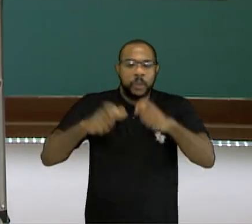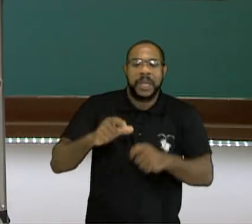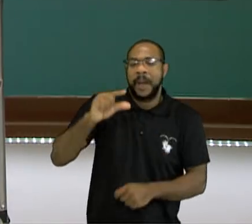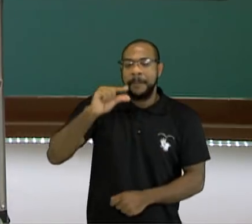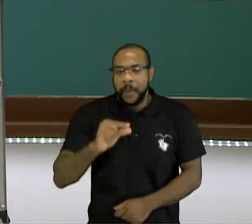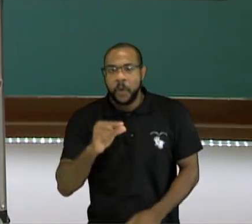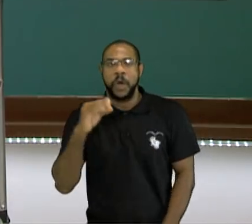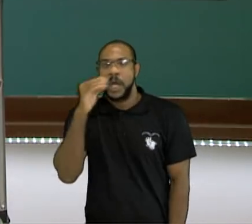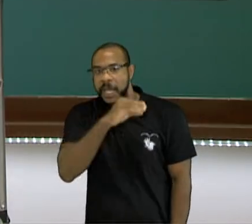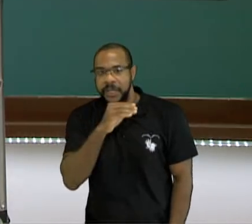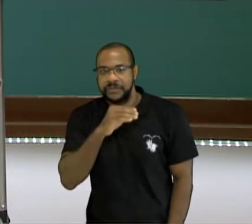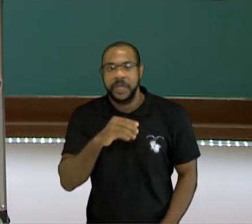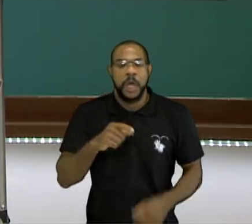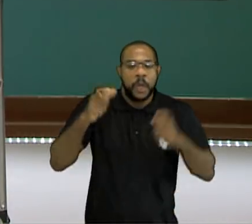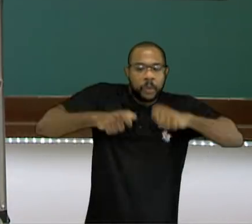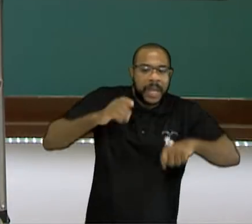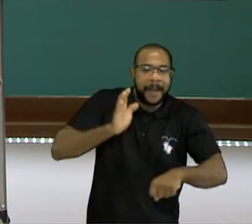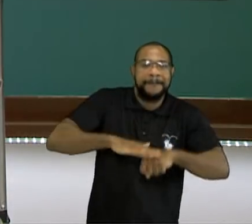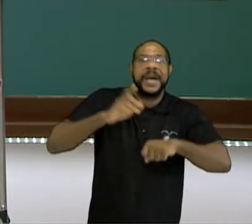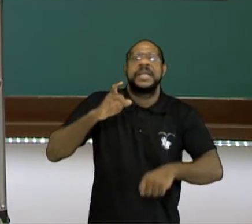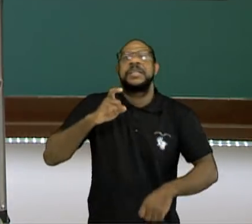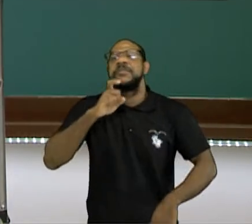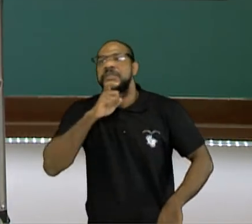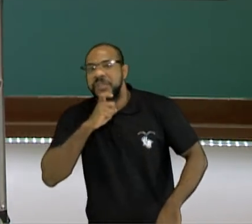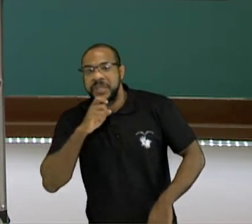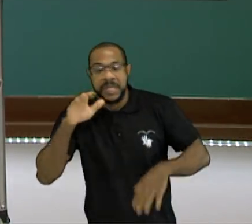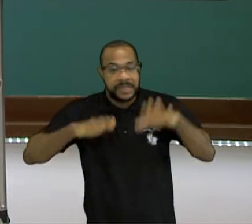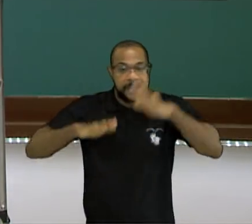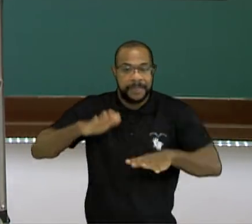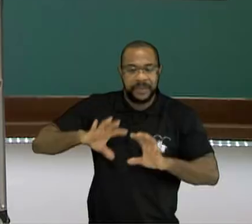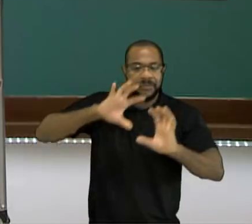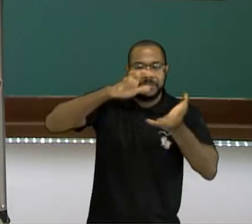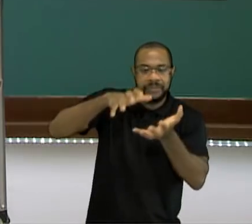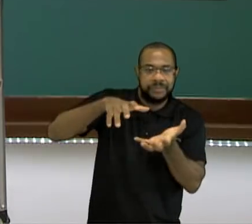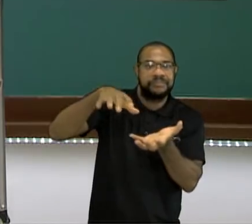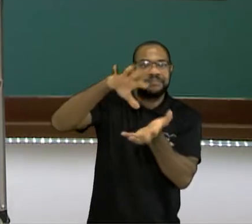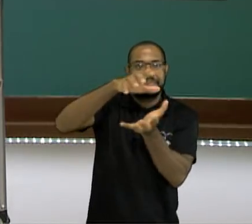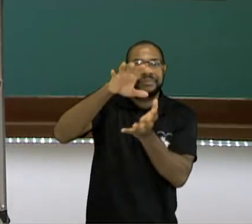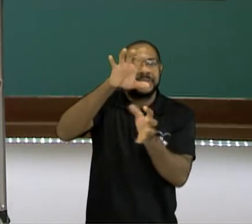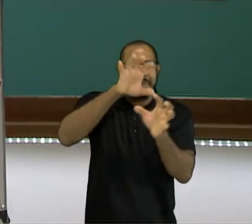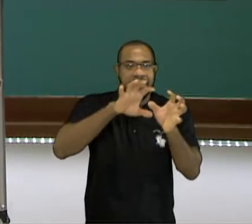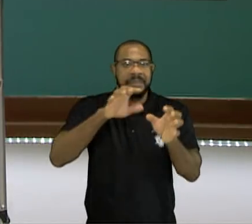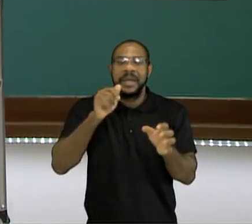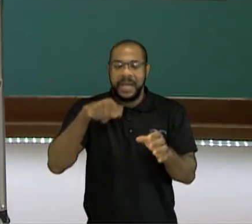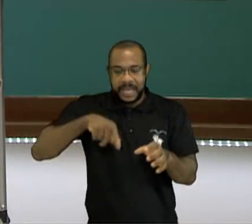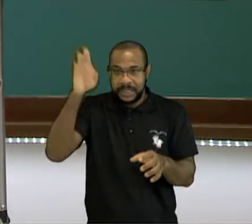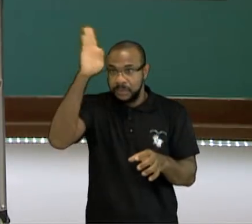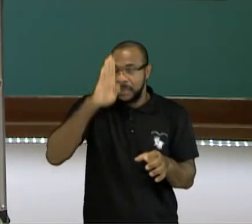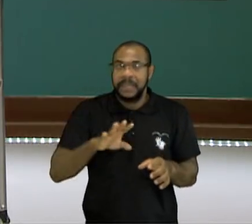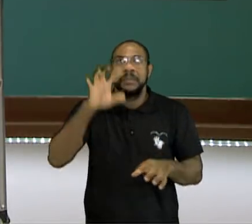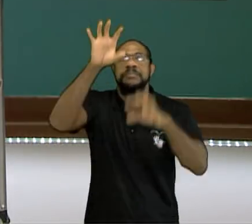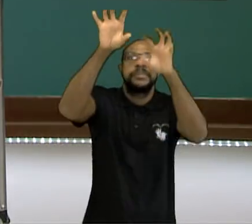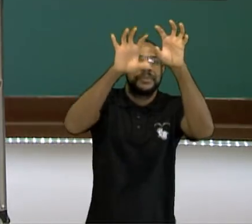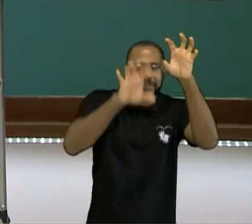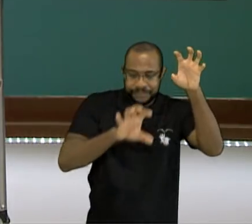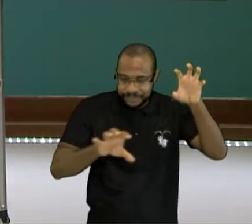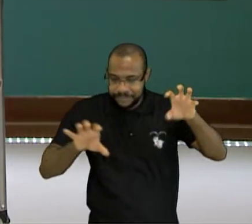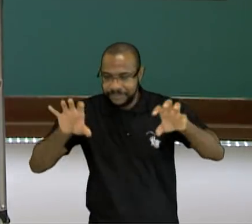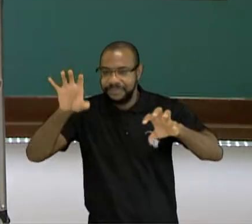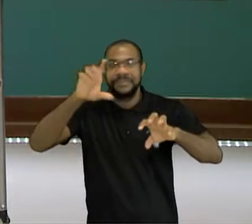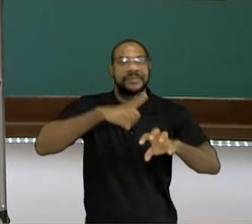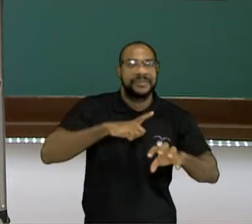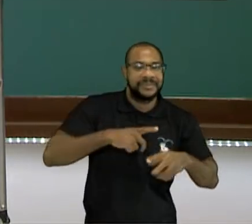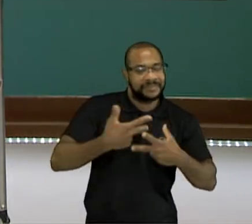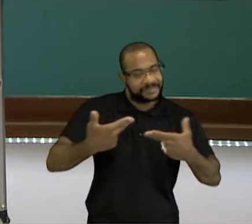ter determinadas características na paisagem. Áreas menos aquecidas, mais frias, de temperaturas mais baixas, vão ter outras